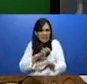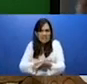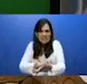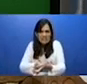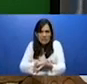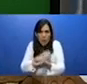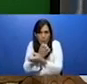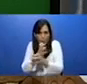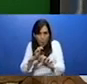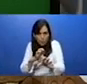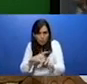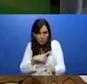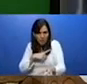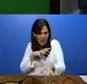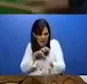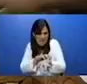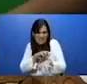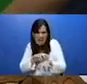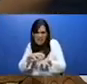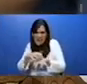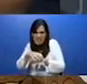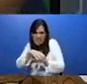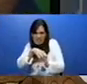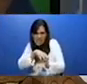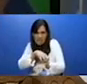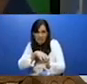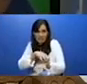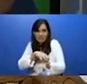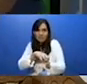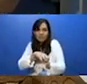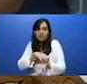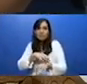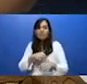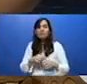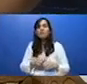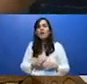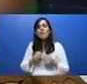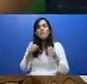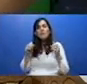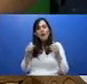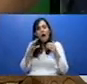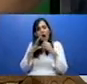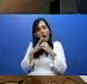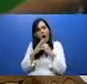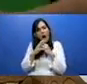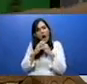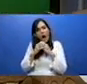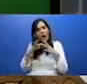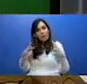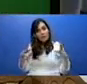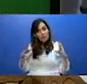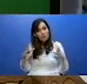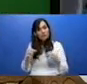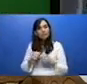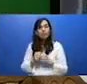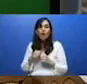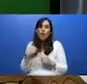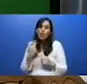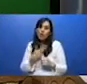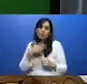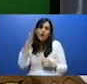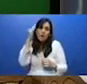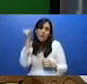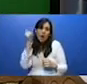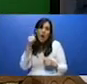alguns ossos, tá? Por quê? Pelas características, nós podemos sugerir que este animal